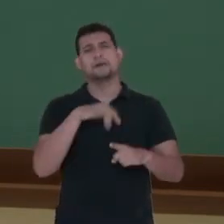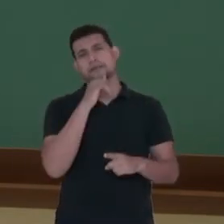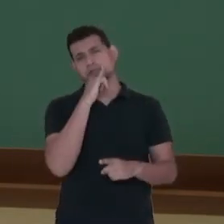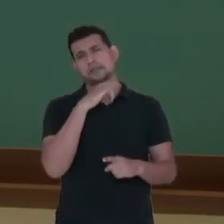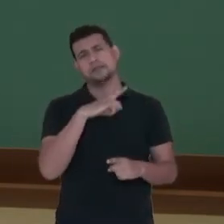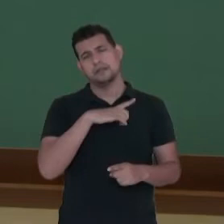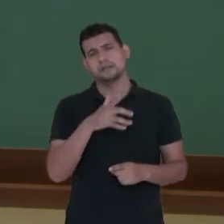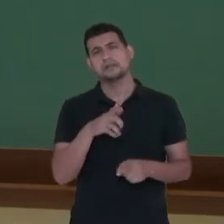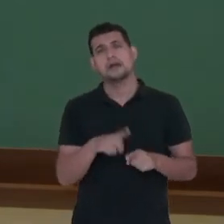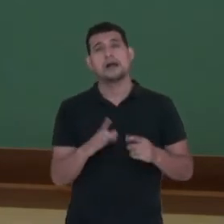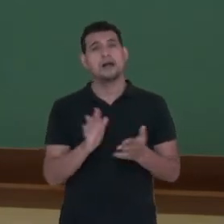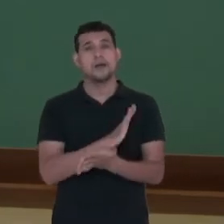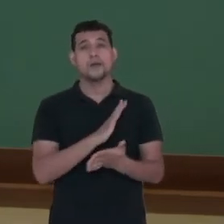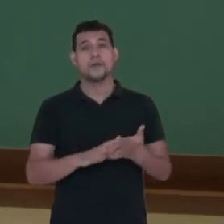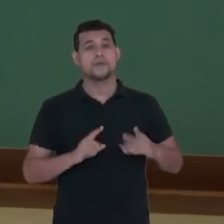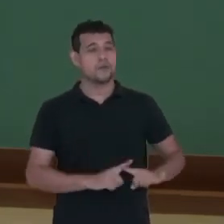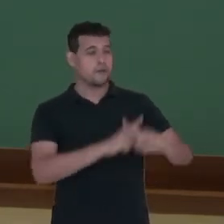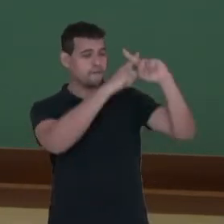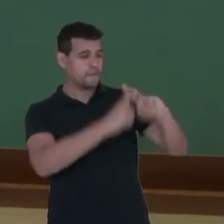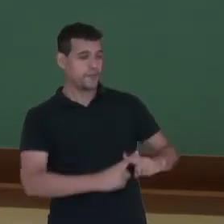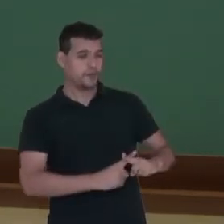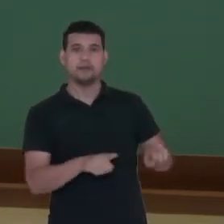também competições